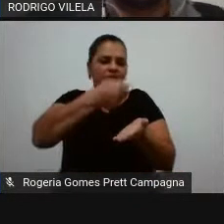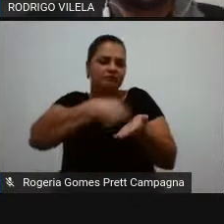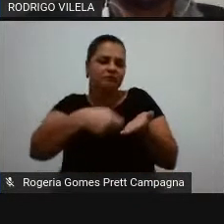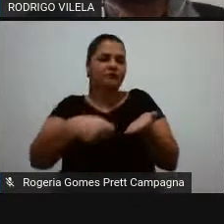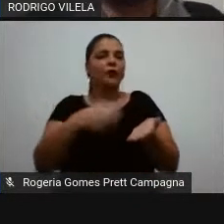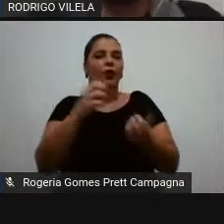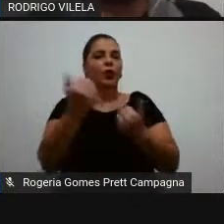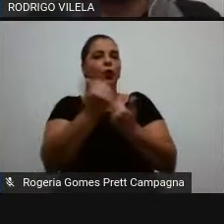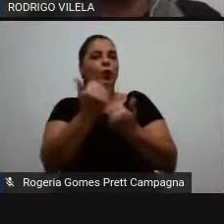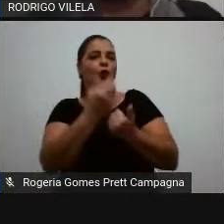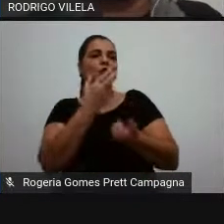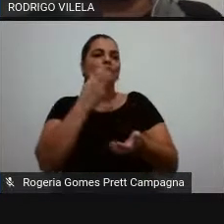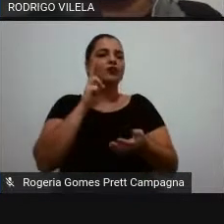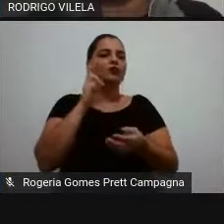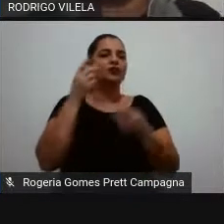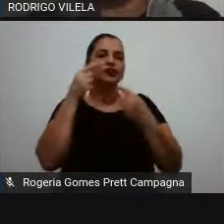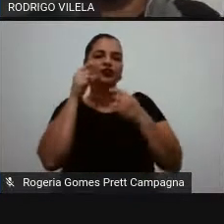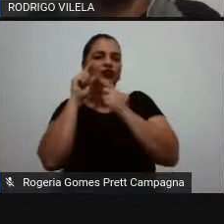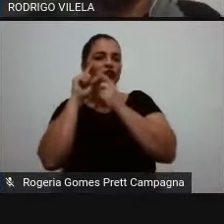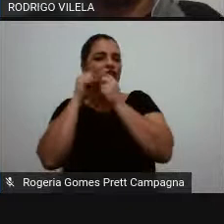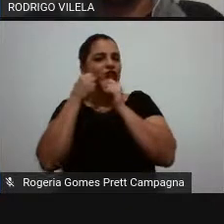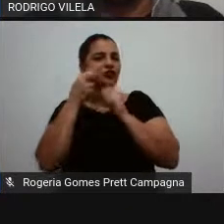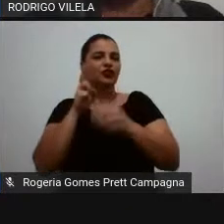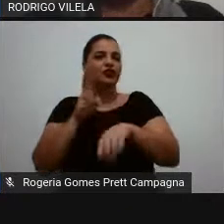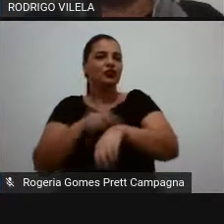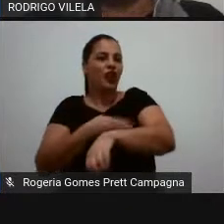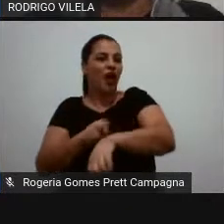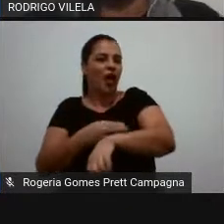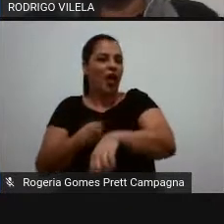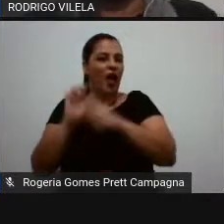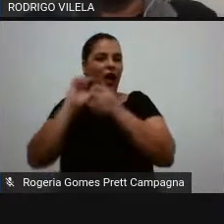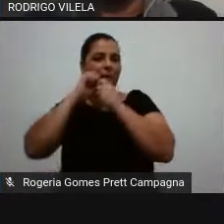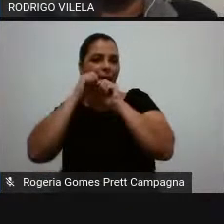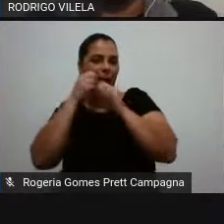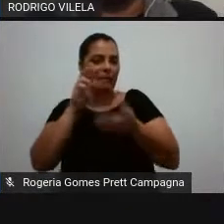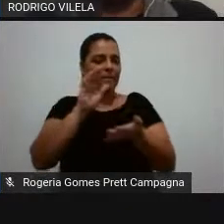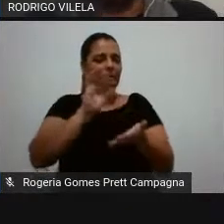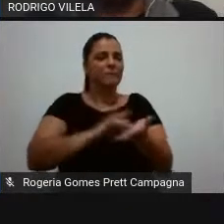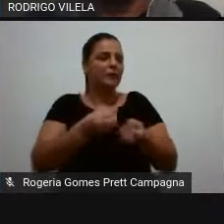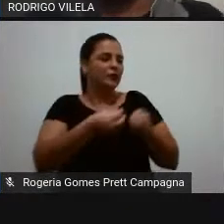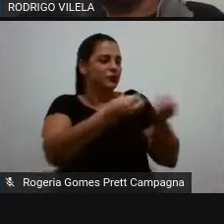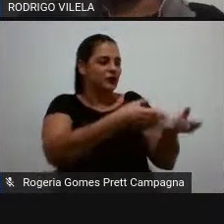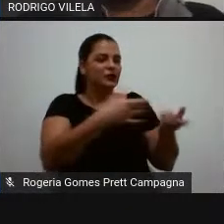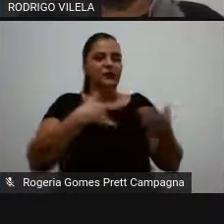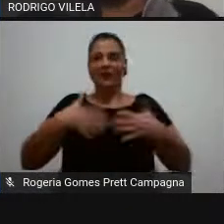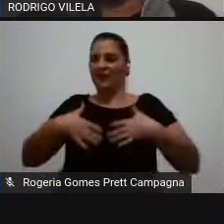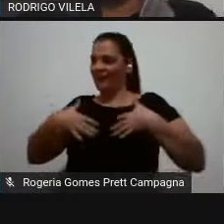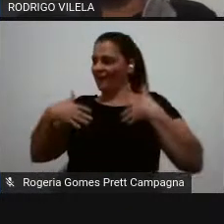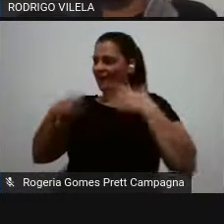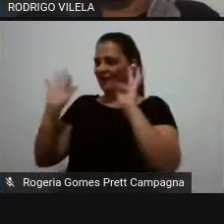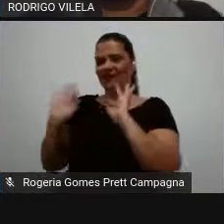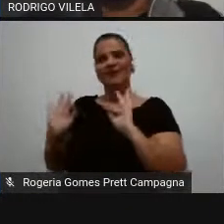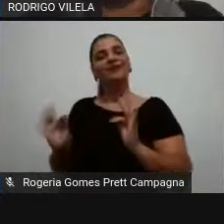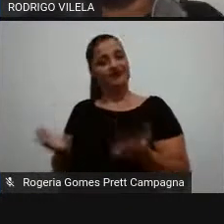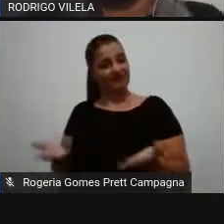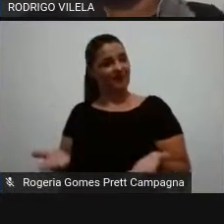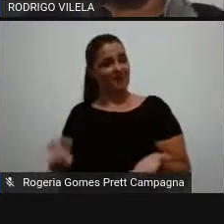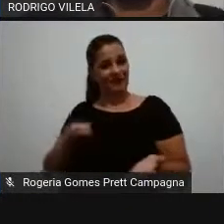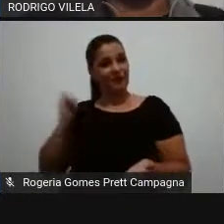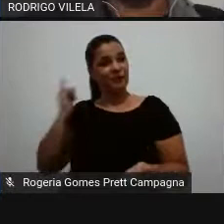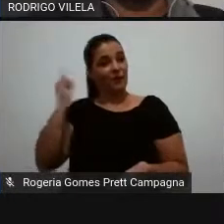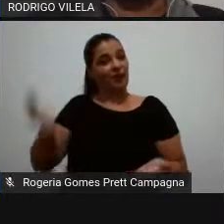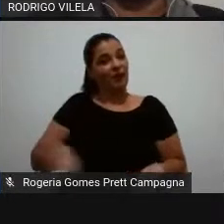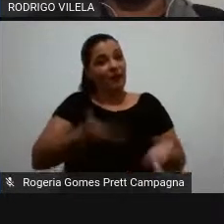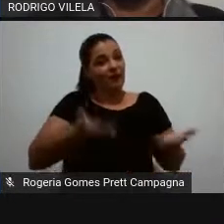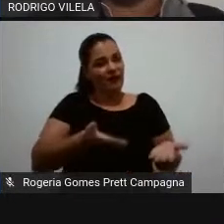tem um chocolate, tem alguma coisa que para incentivar a sempre estar buscando, né? E a partir da quinta-feira, as famílias